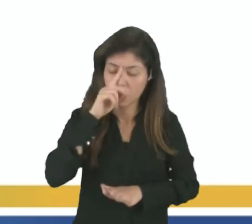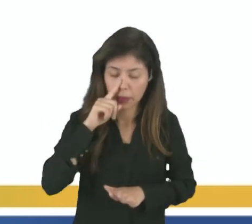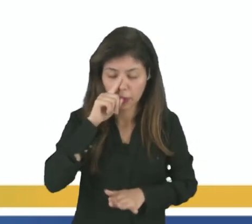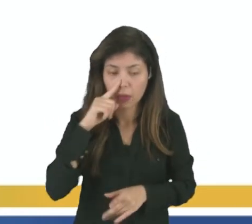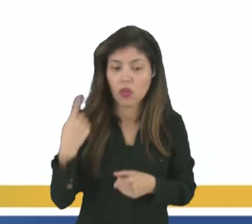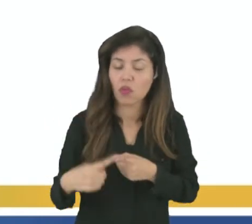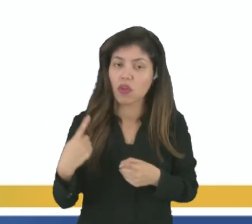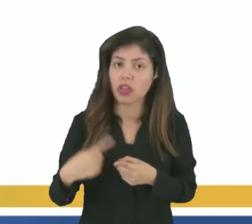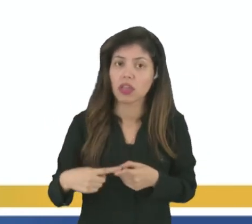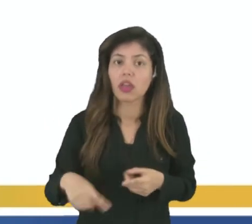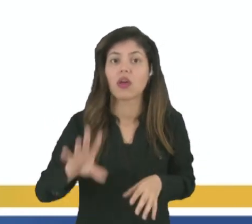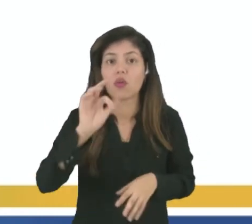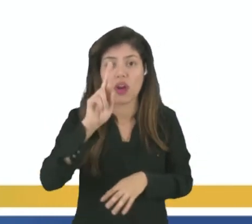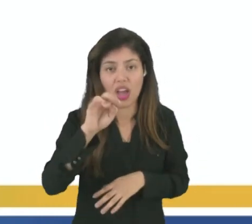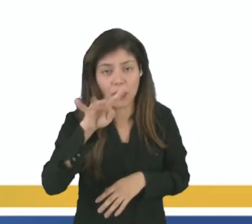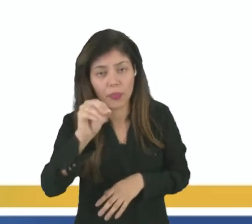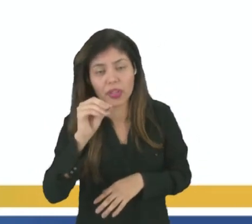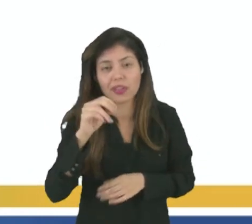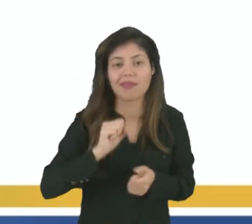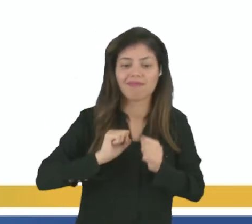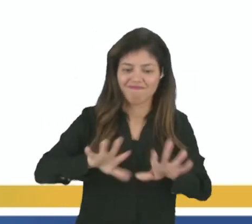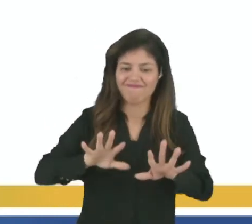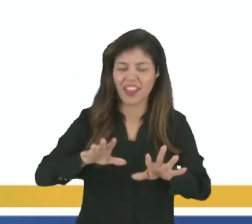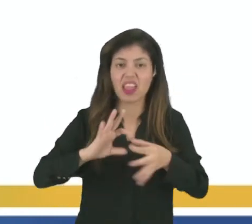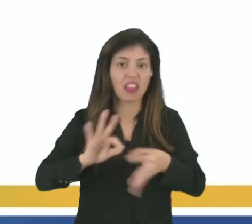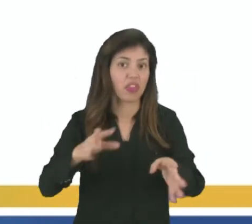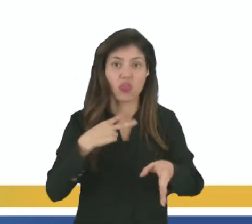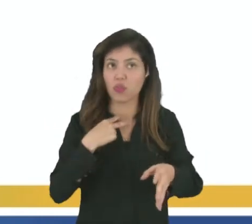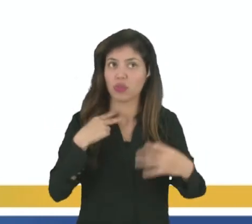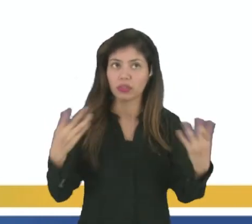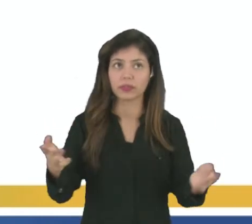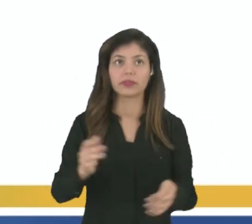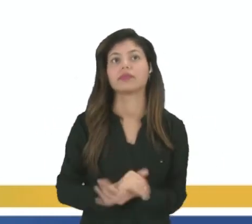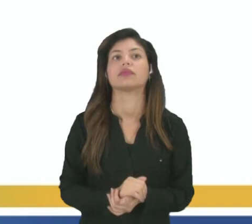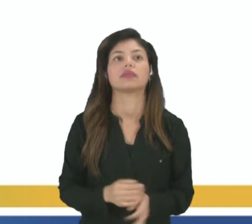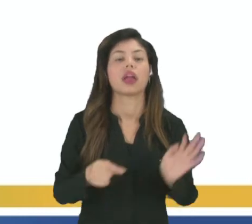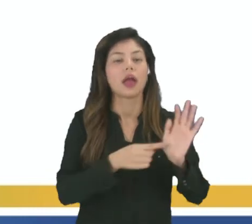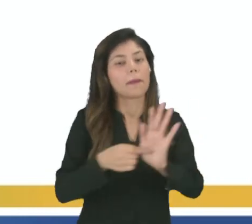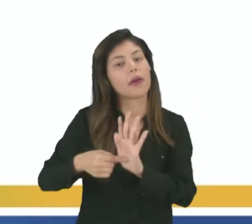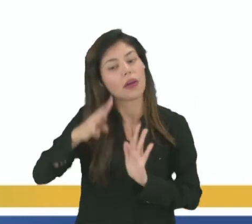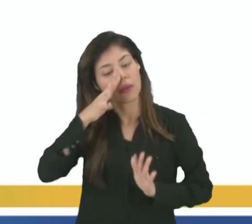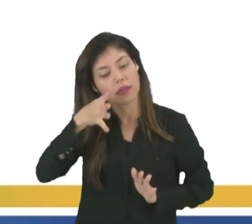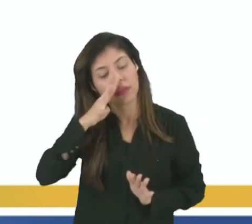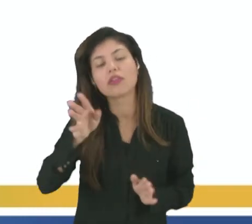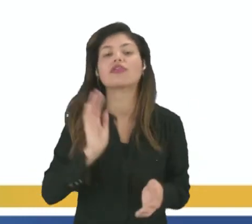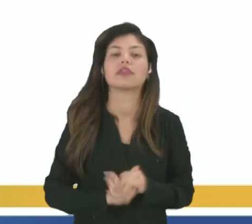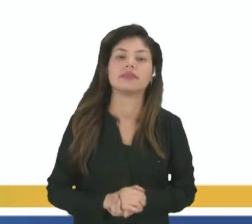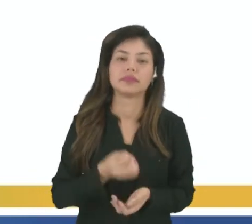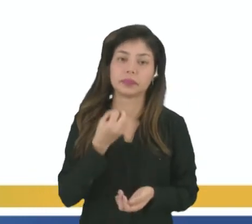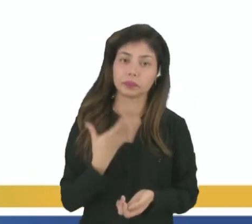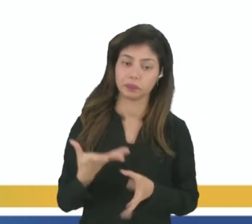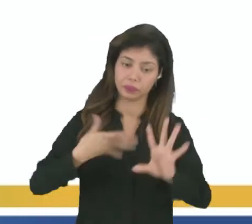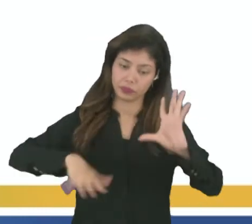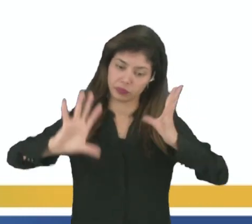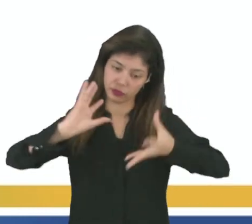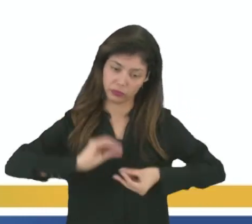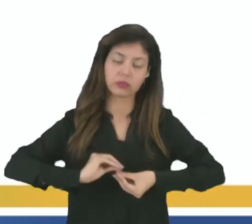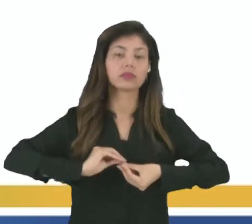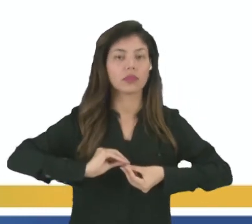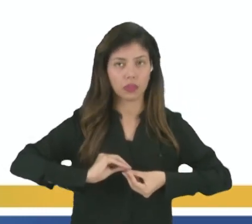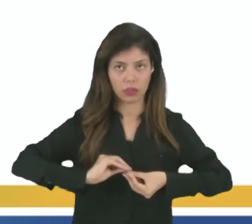solto no texto. E apresente a sua crítica consistente e fundamentada, afinal, o resumo crítico tem